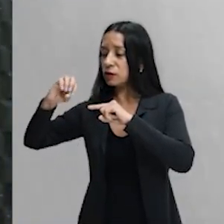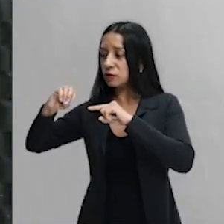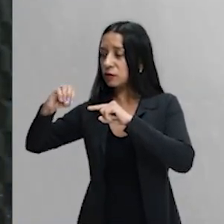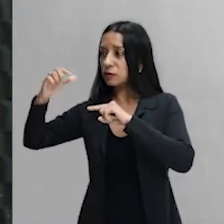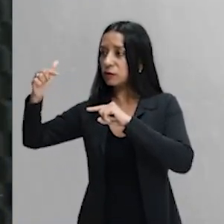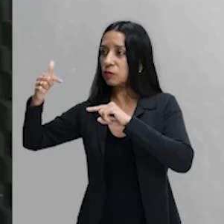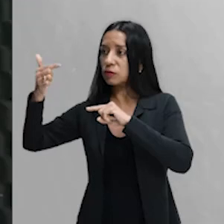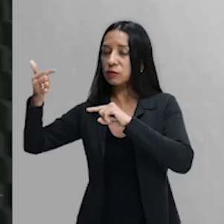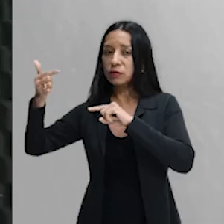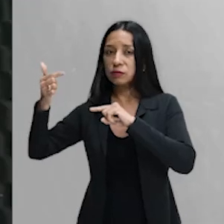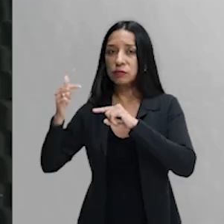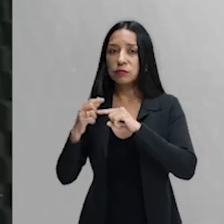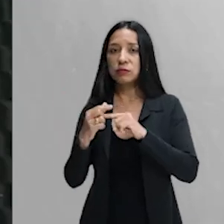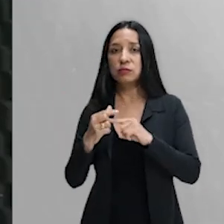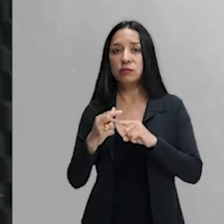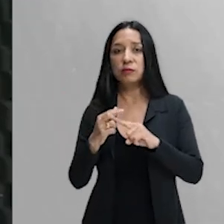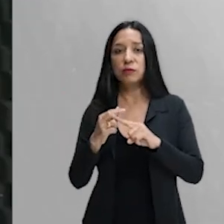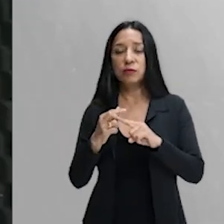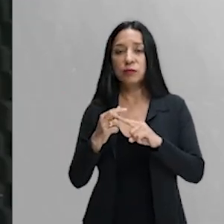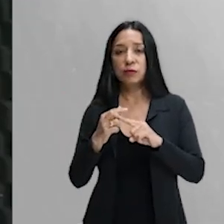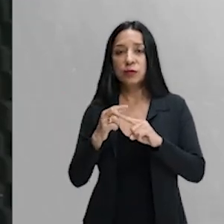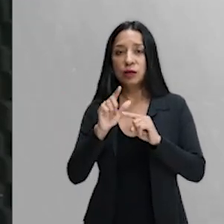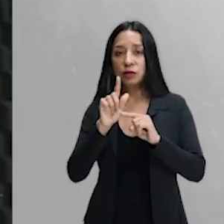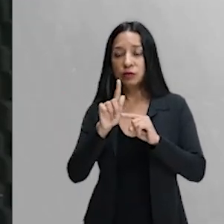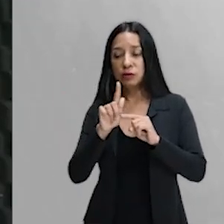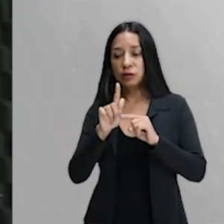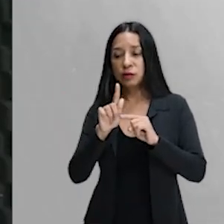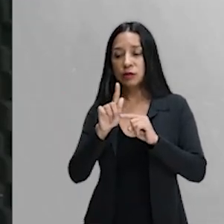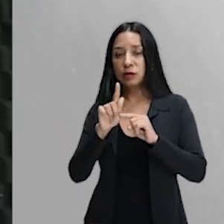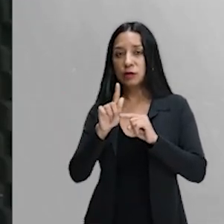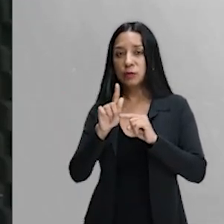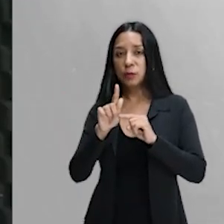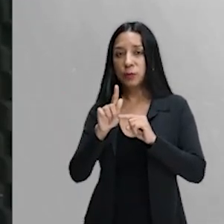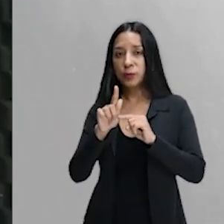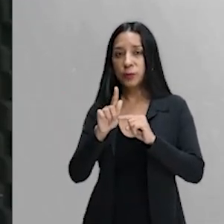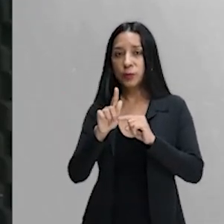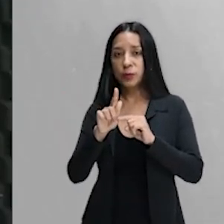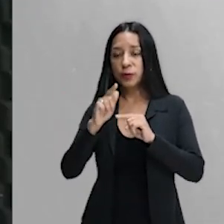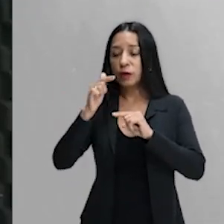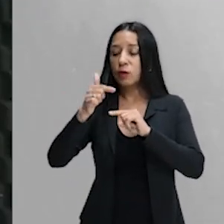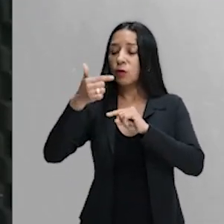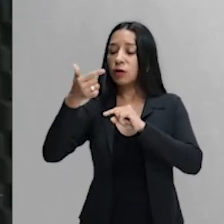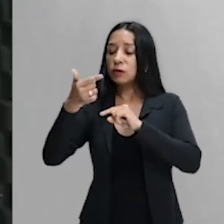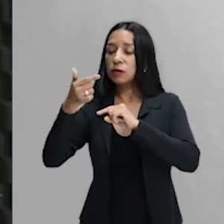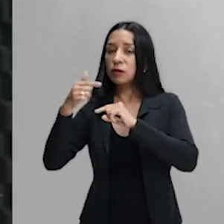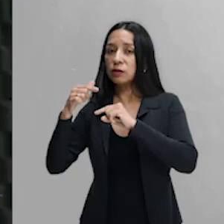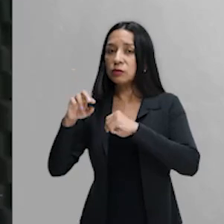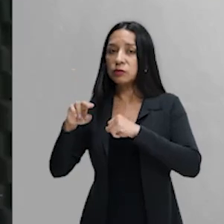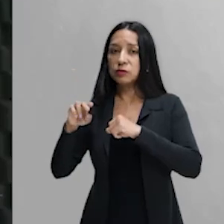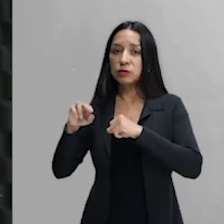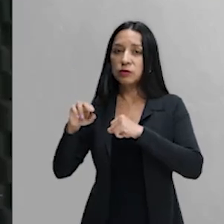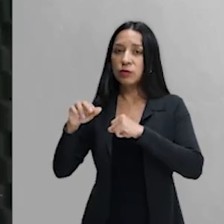tem que esse apótema, G ao quadrado, vai ser igual a 100